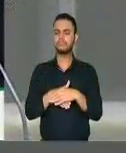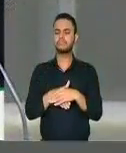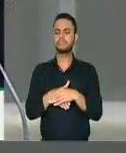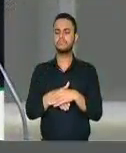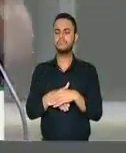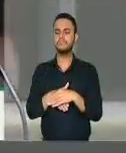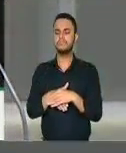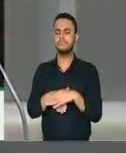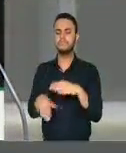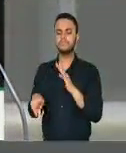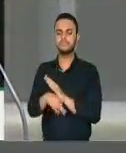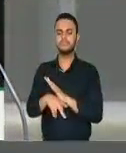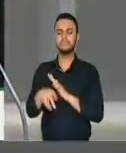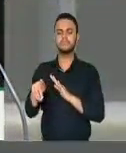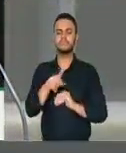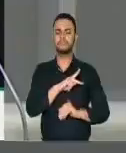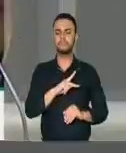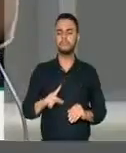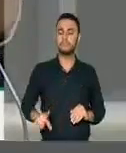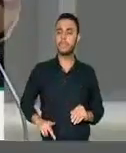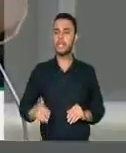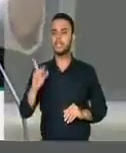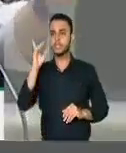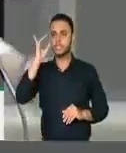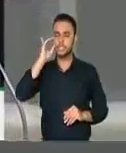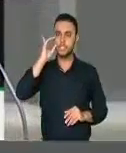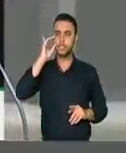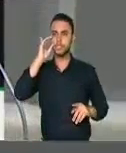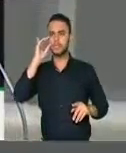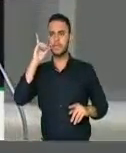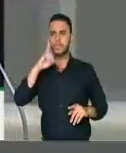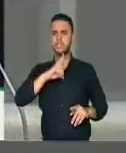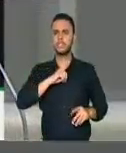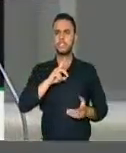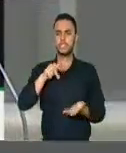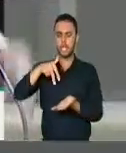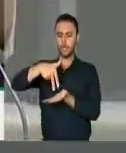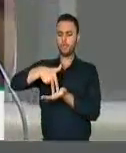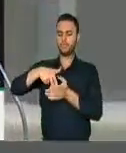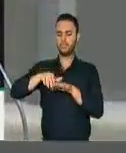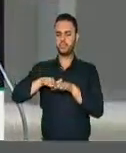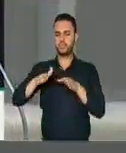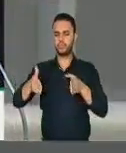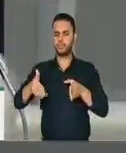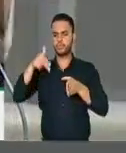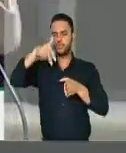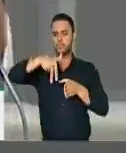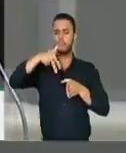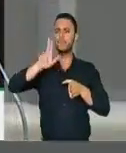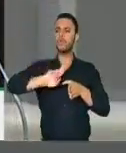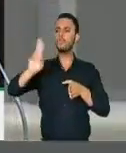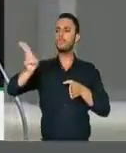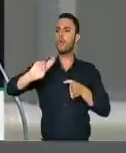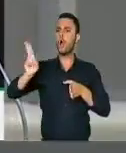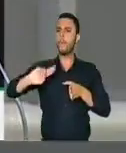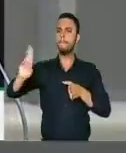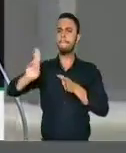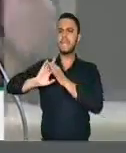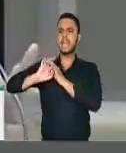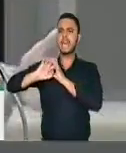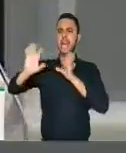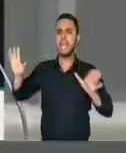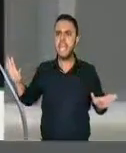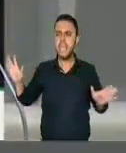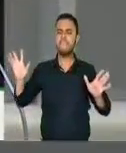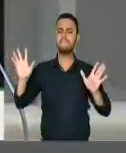referente à presidenta Dilma, com um púlpito aí no meio, nominal, aberta